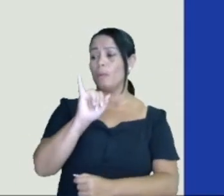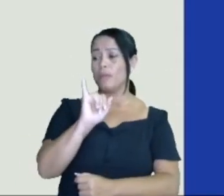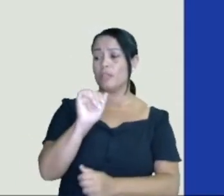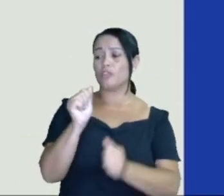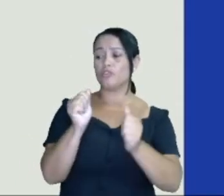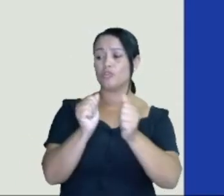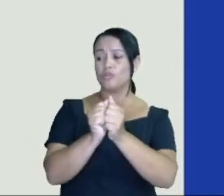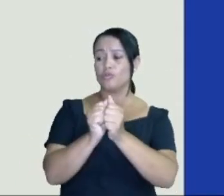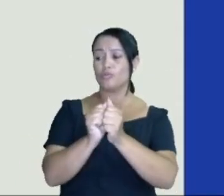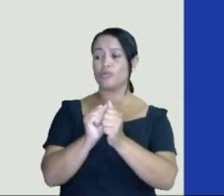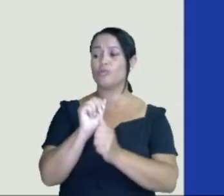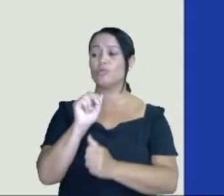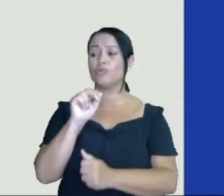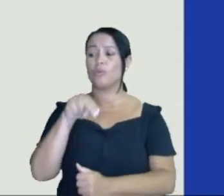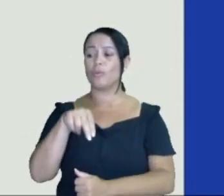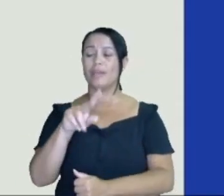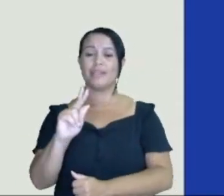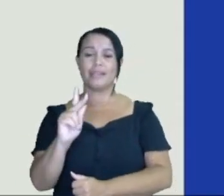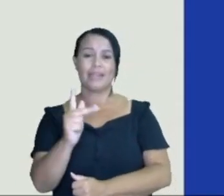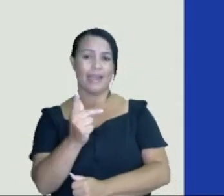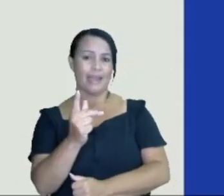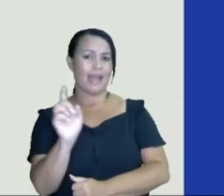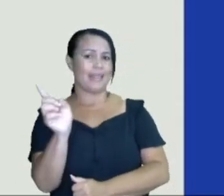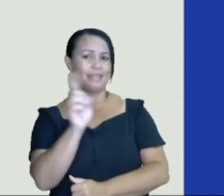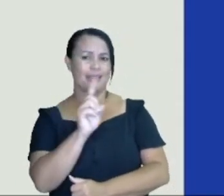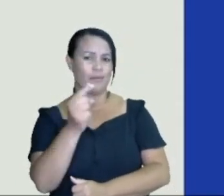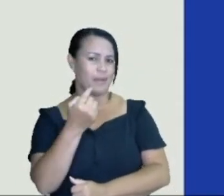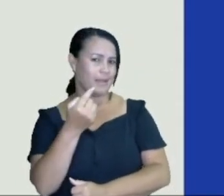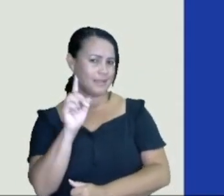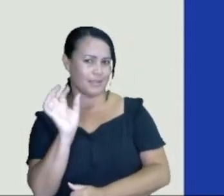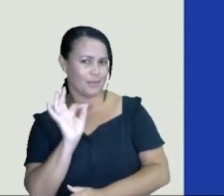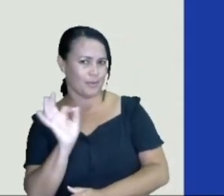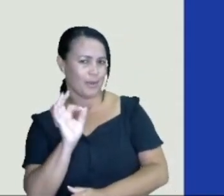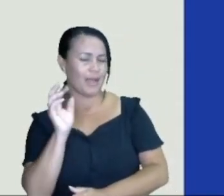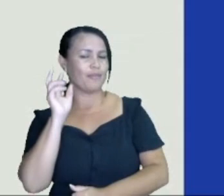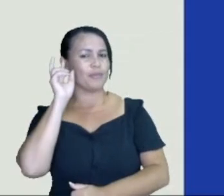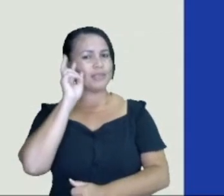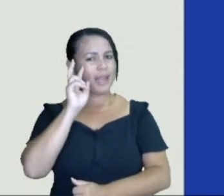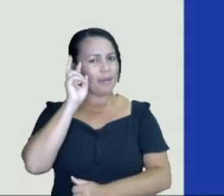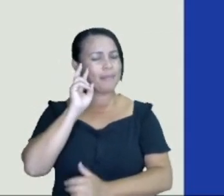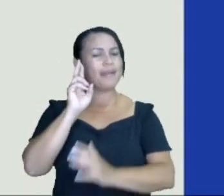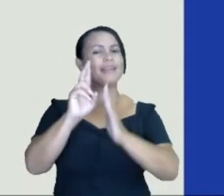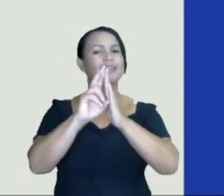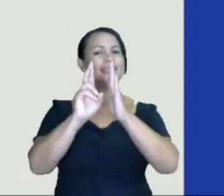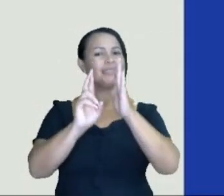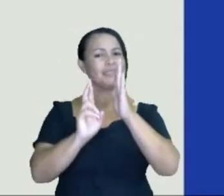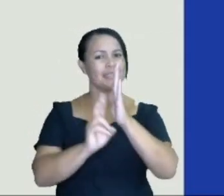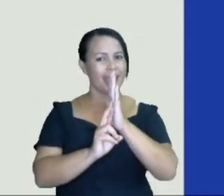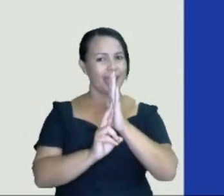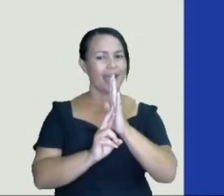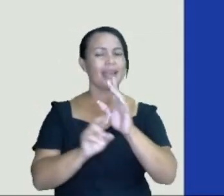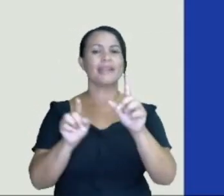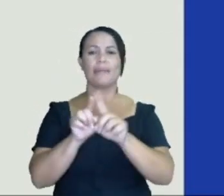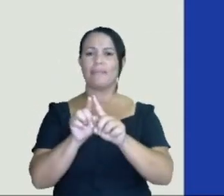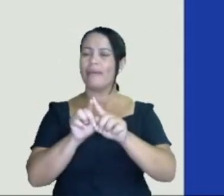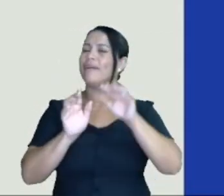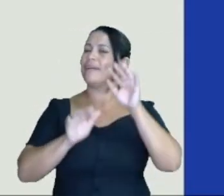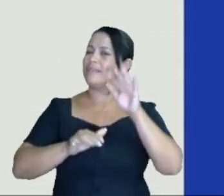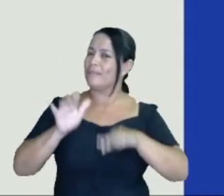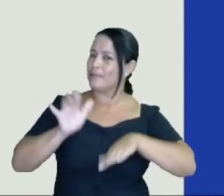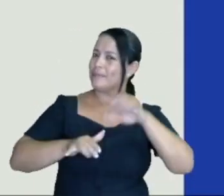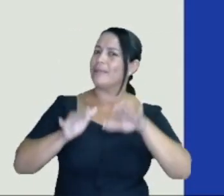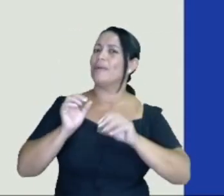NH, ela não é acentuada, gente. Vamos lembrar dessa regrinha, que tem as exceções também,